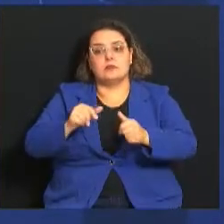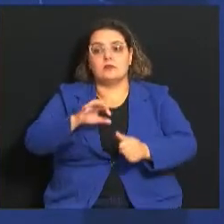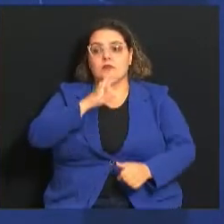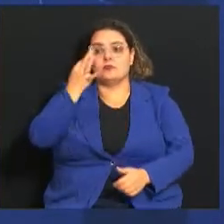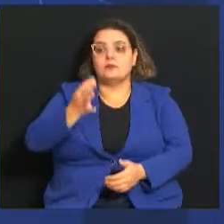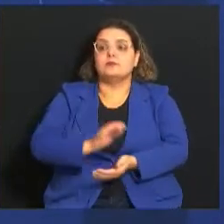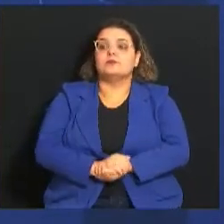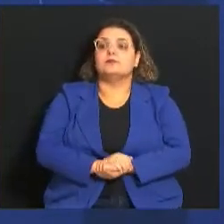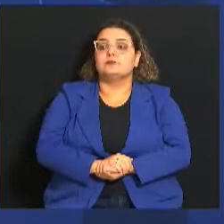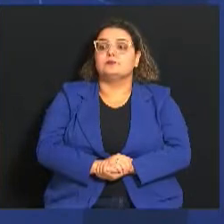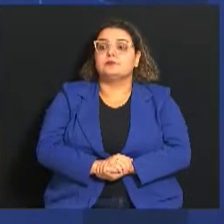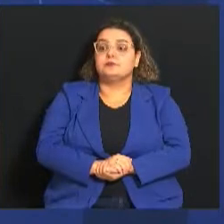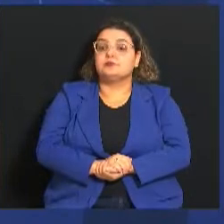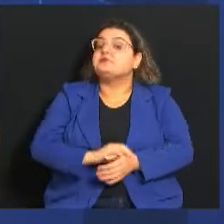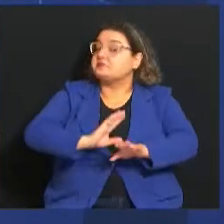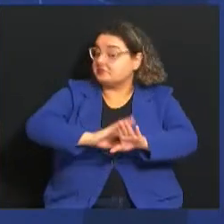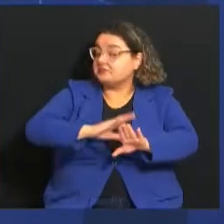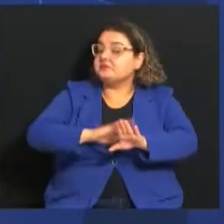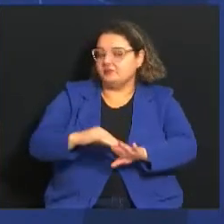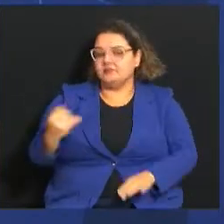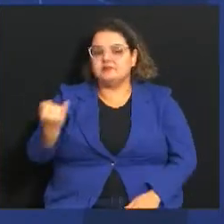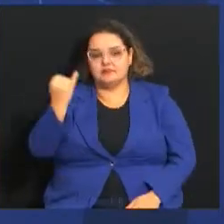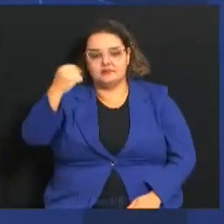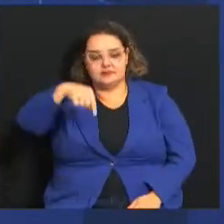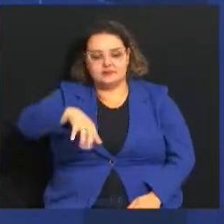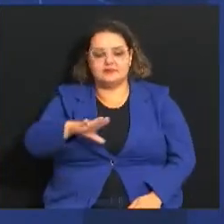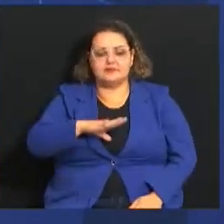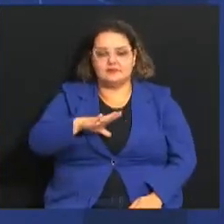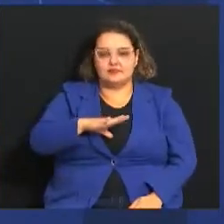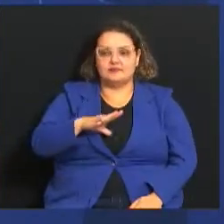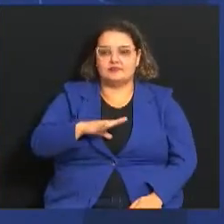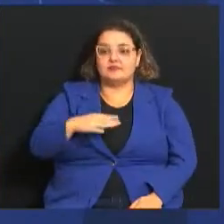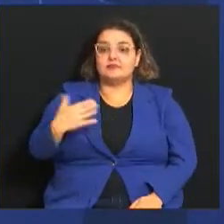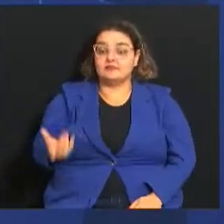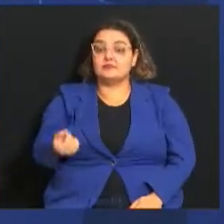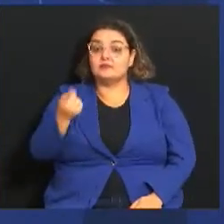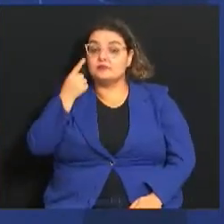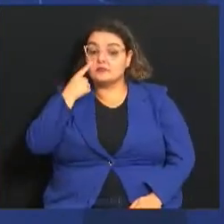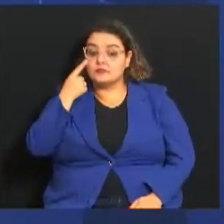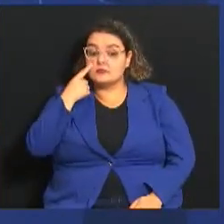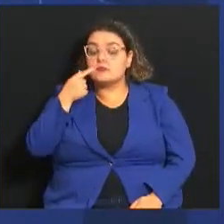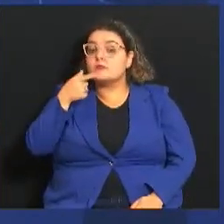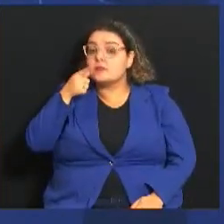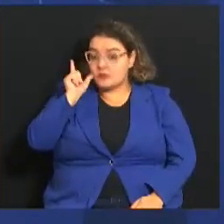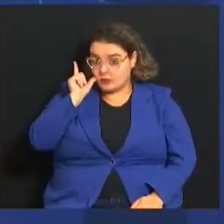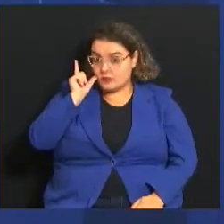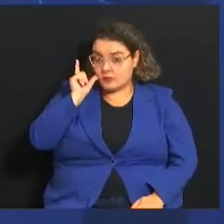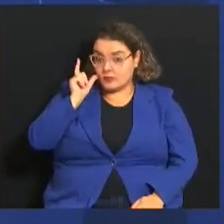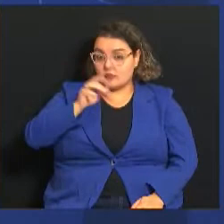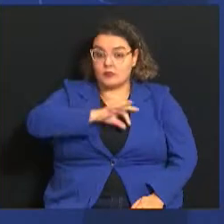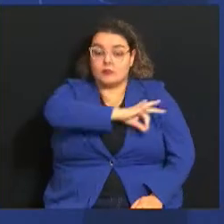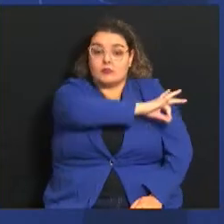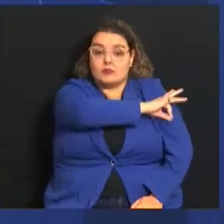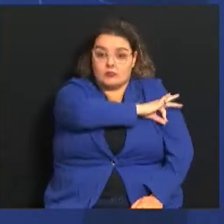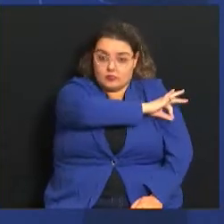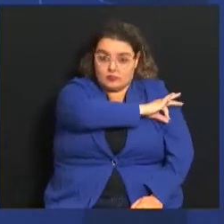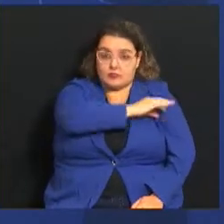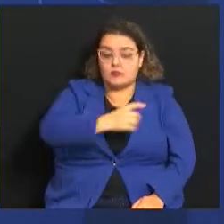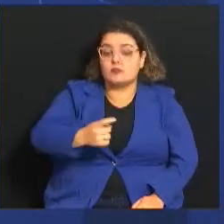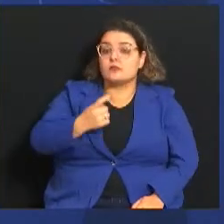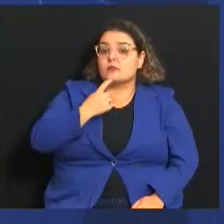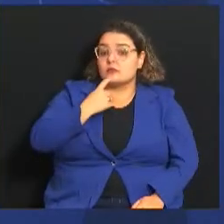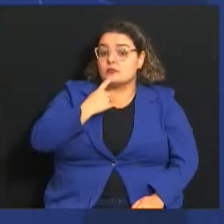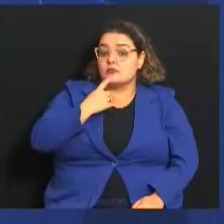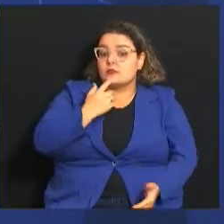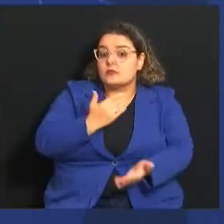Projeto importante e muito bacana, né, aqui da nossa cidade. E olha só, ontem na Prefeitura de Campinas foi